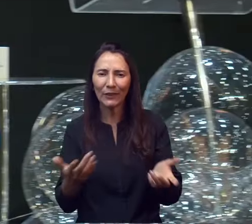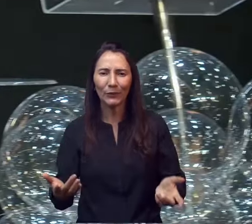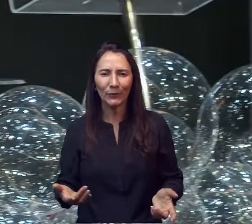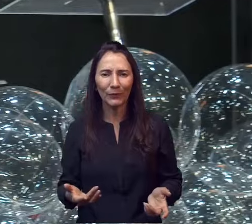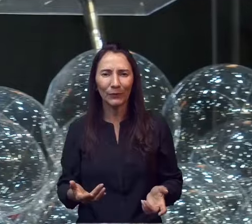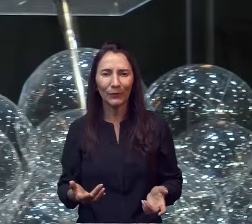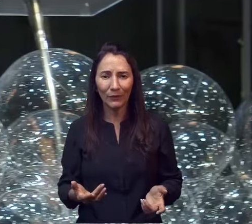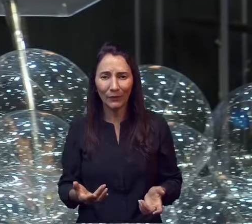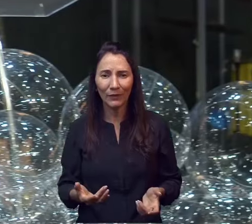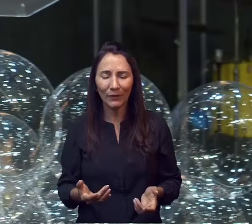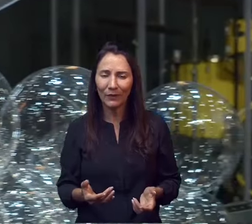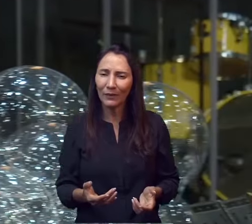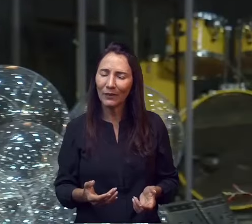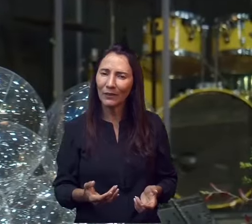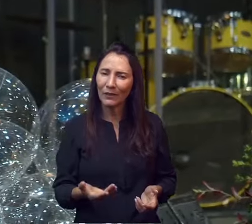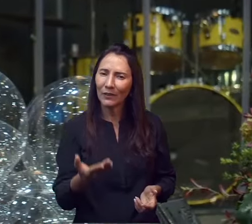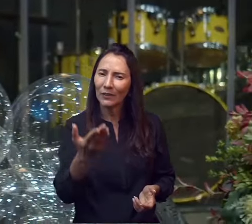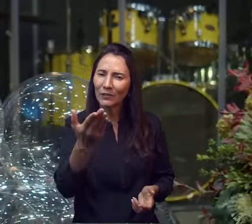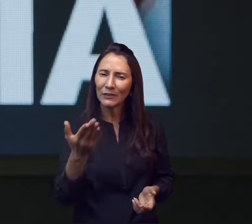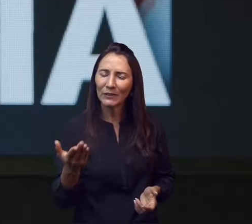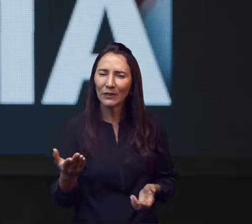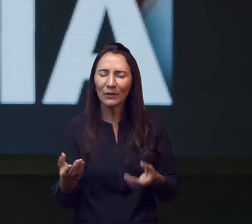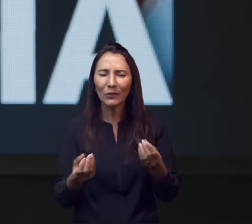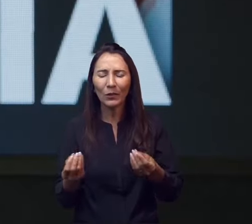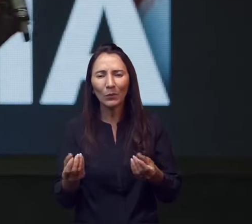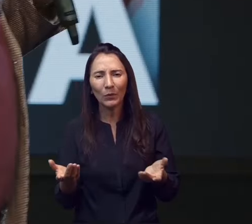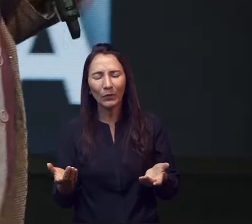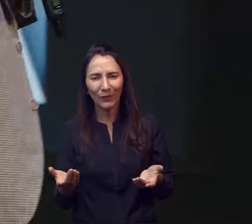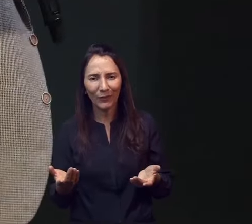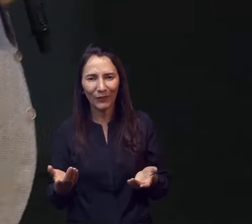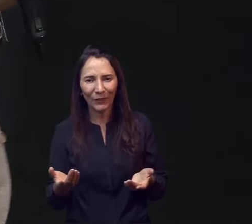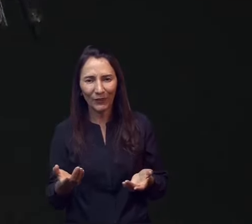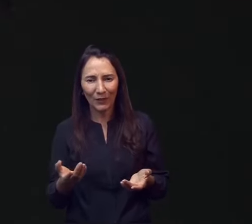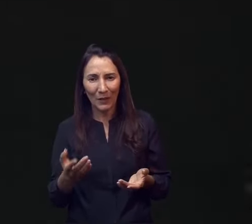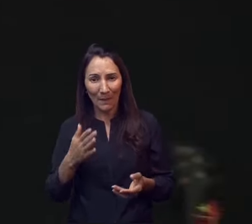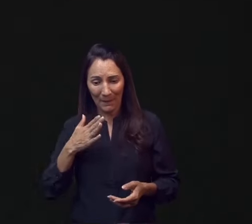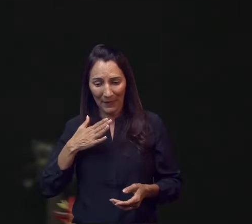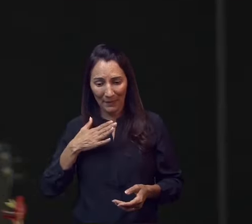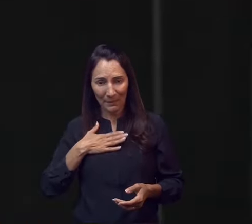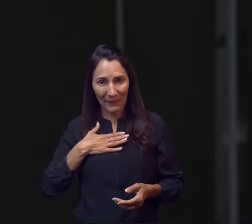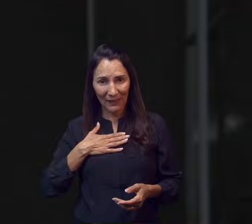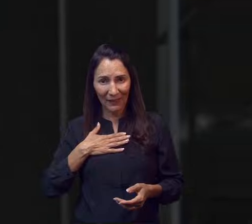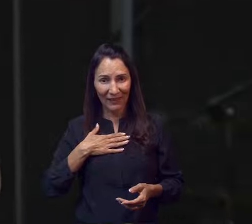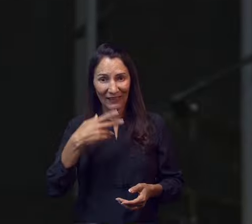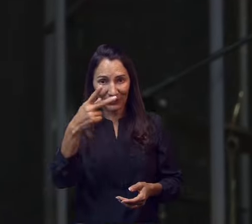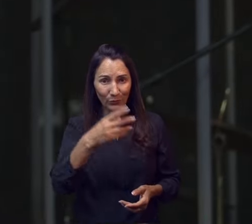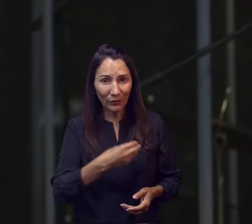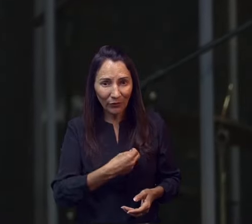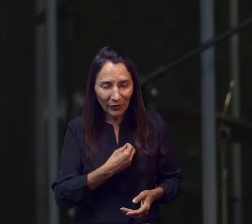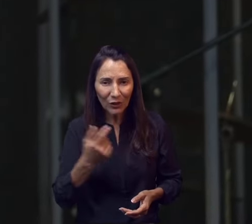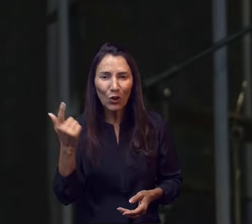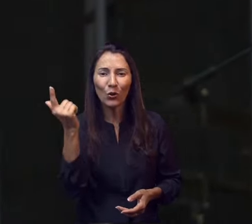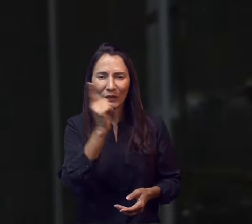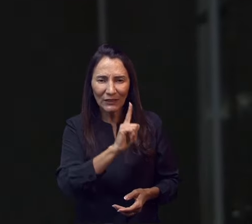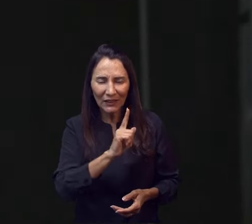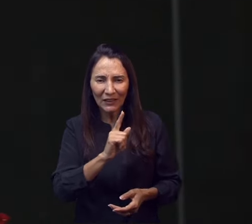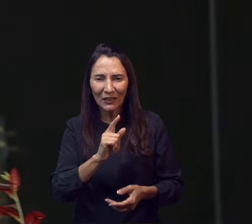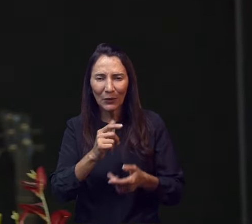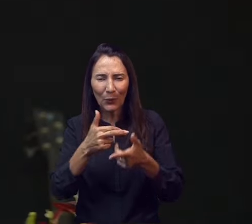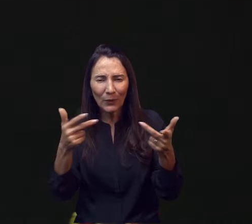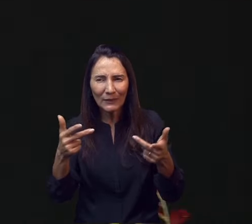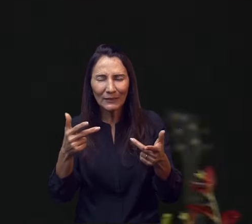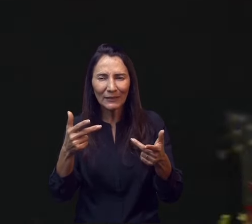aleatório Nada à toa qual o resultado para Deus fazer na minha na sua vida além do que pedimos ou Pensamos